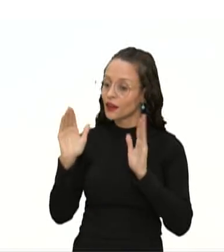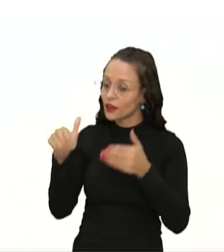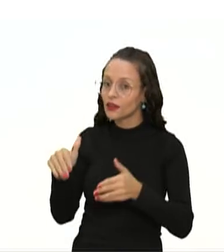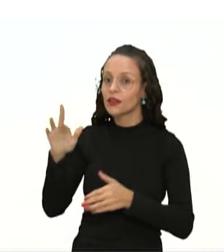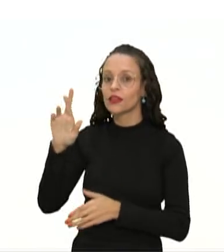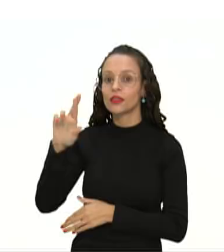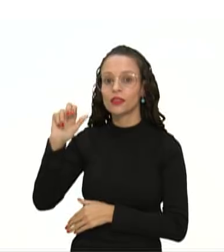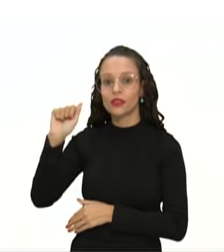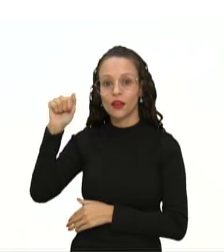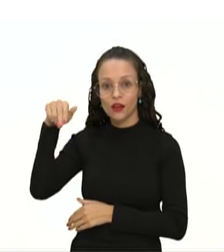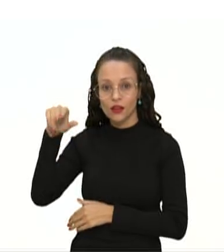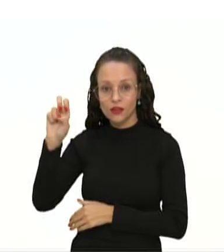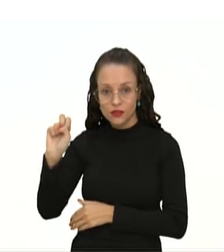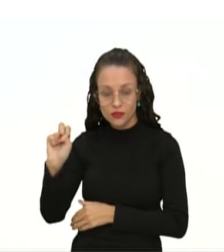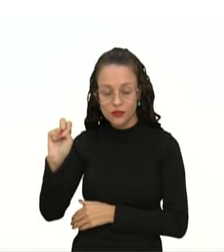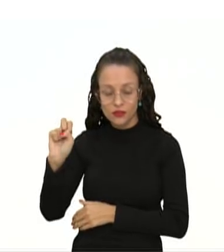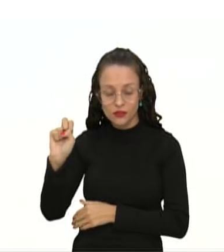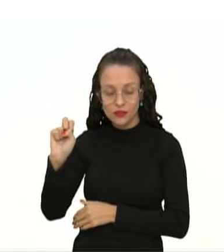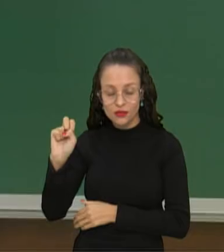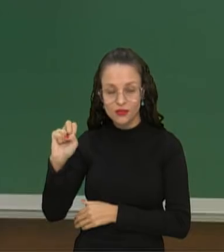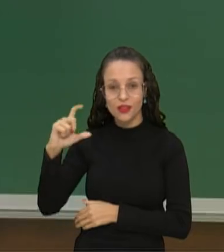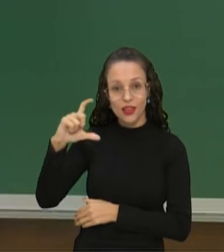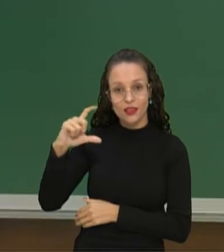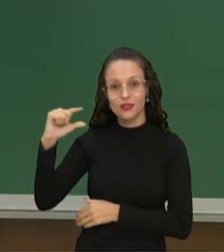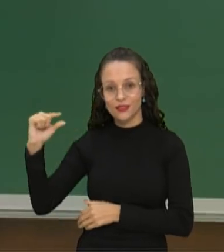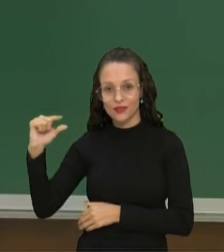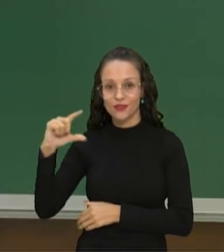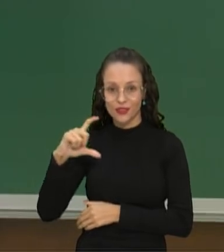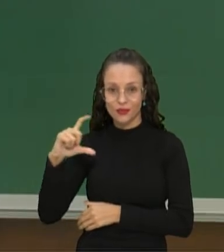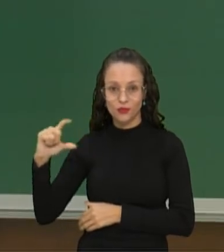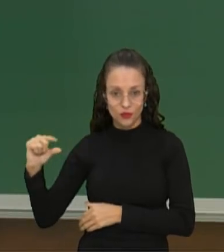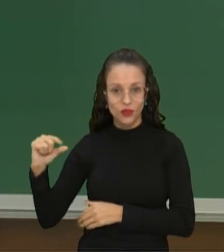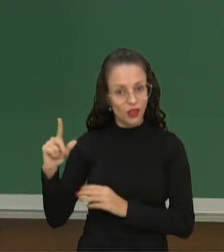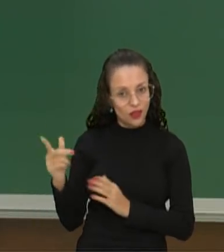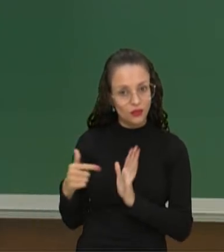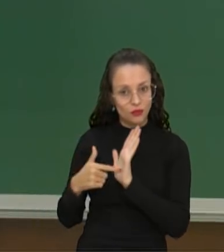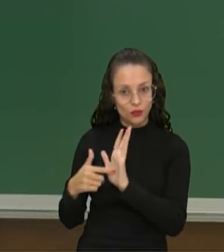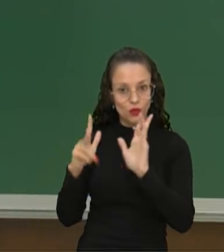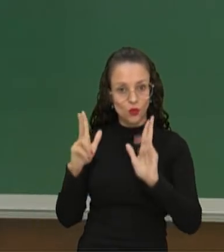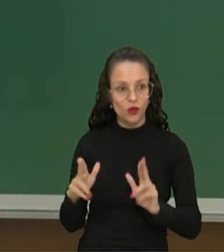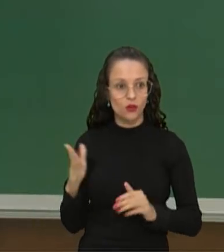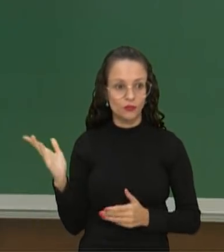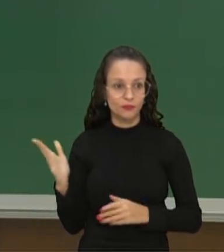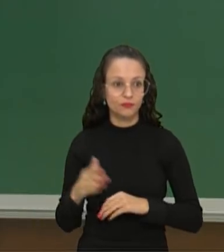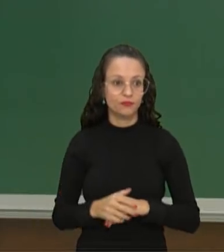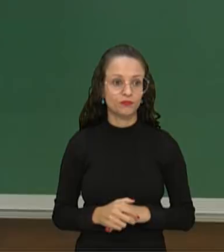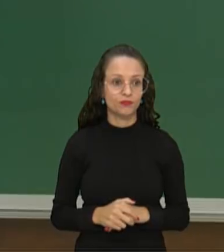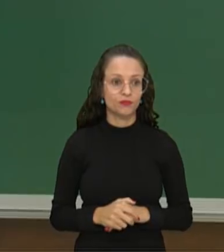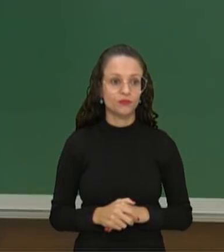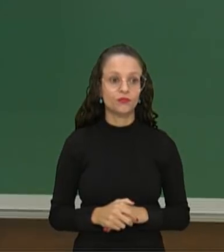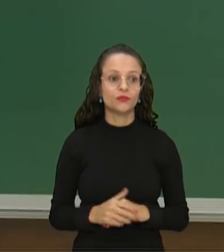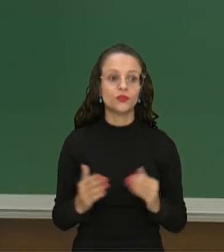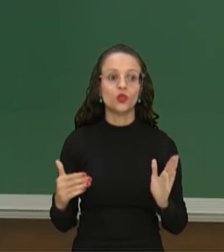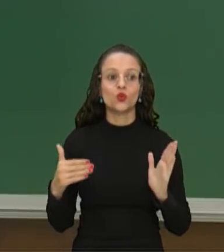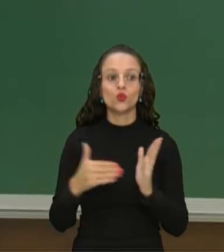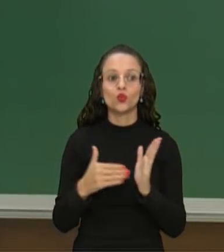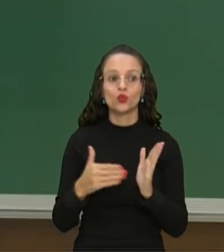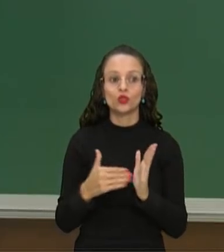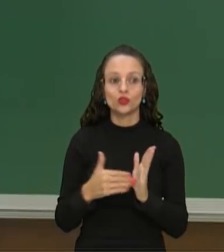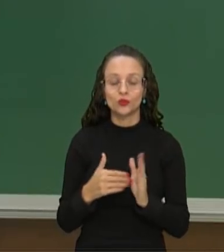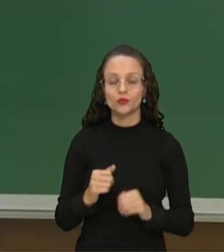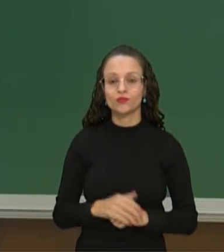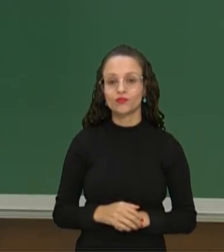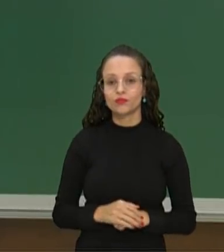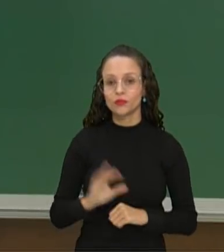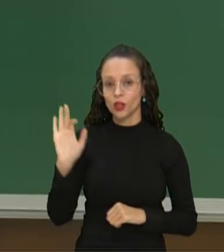porque o trans era um dominante e um recessivo, que é o que a gente tem aqui, tá? Então, a gente descobriu. E o último aqui, qual a